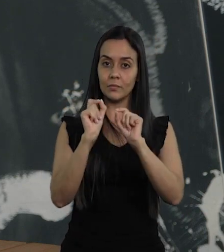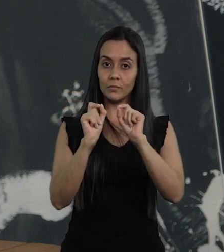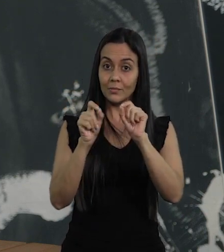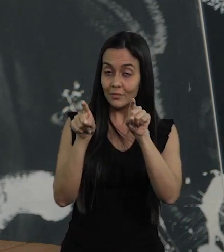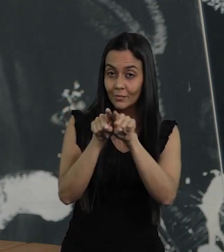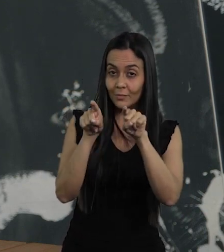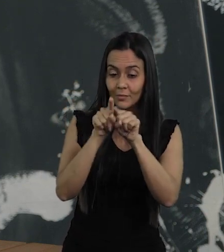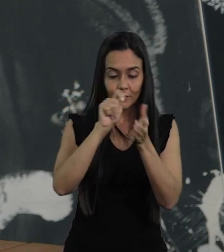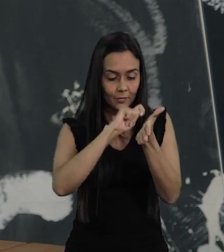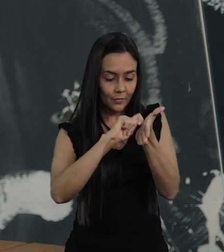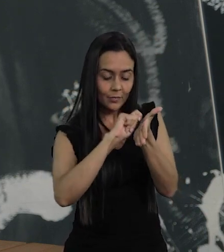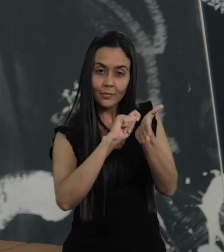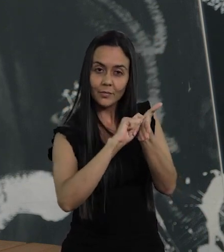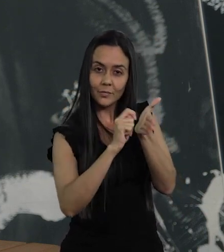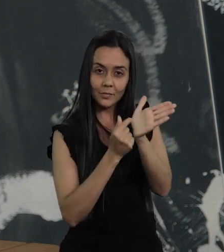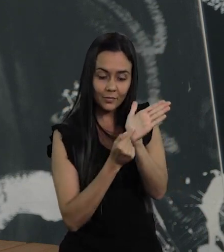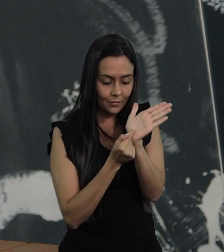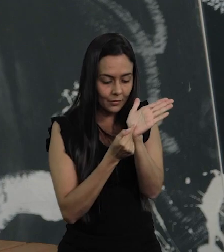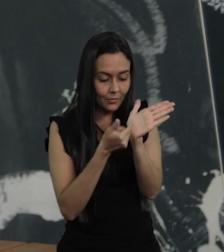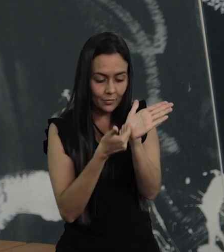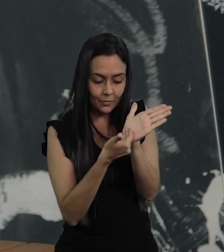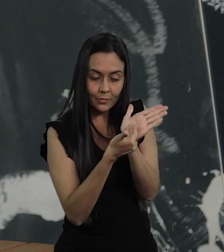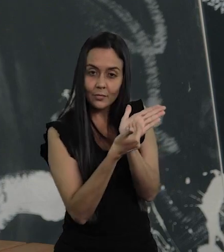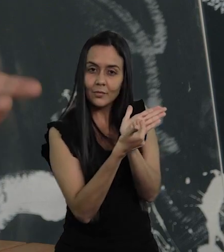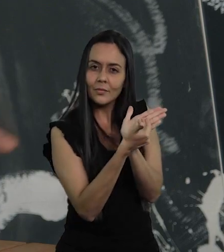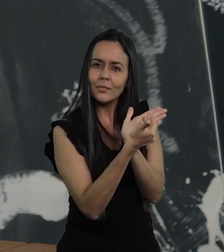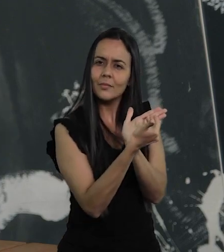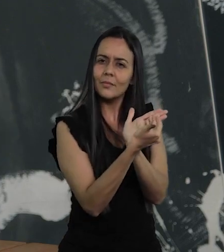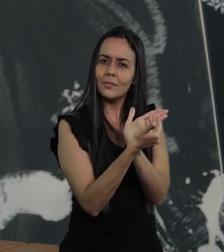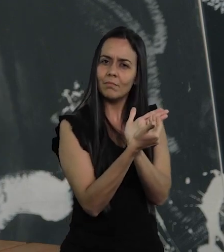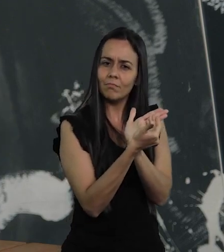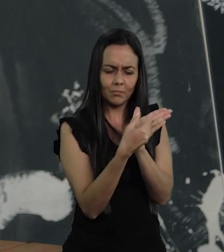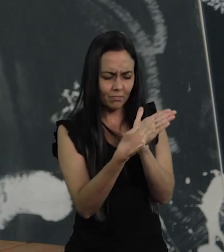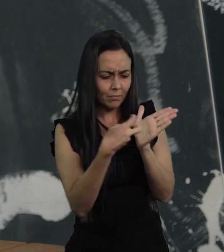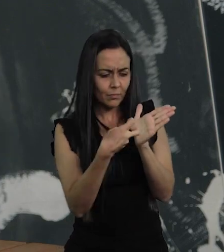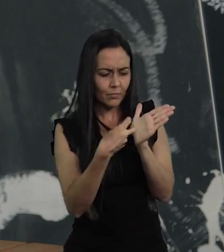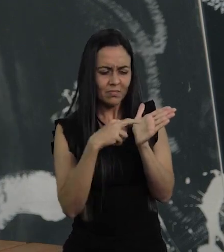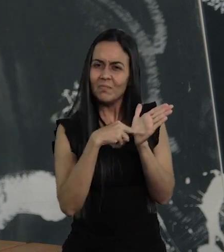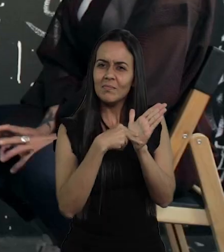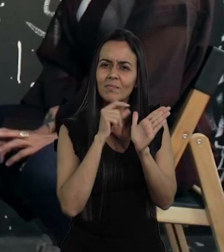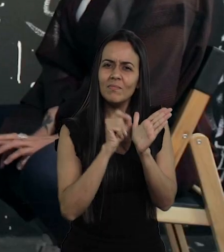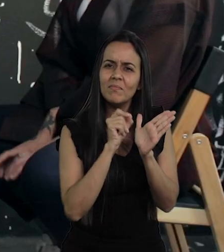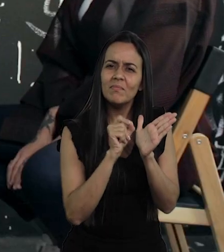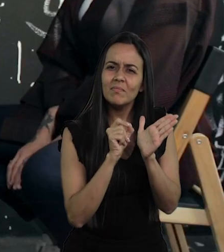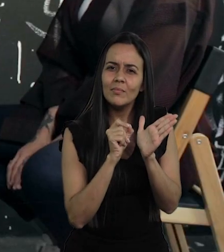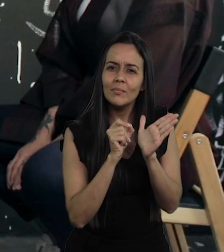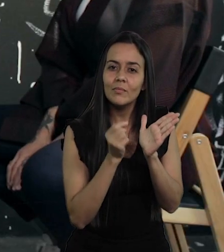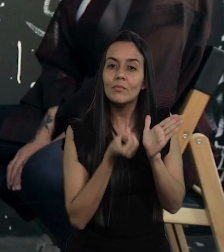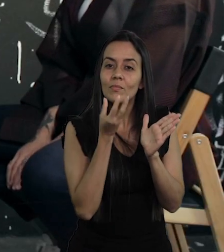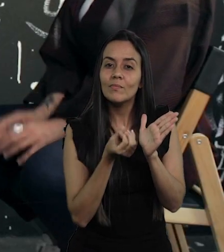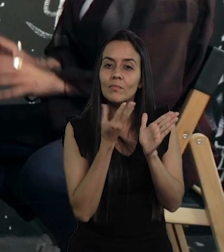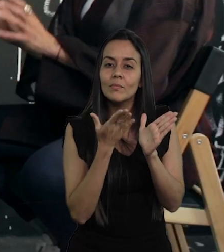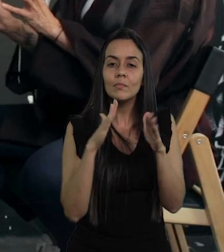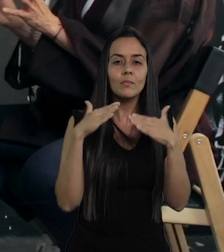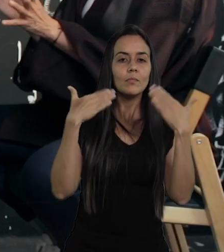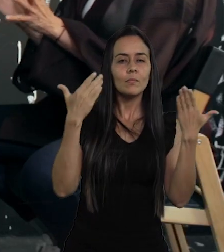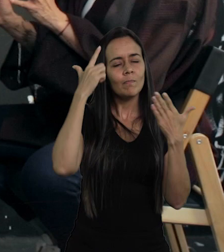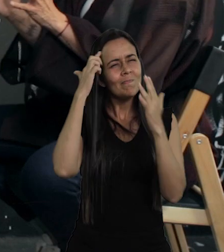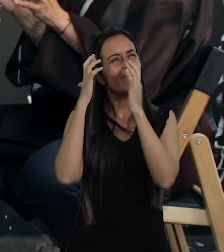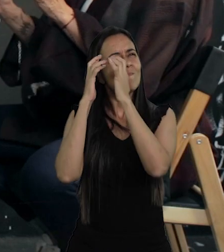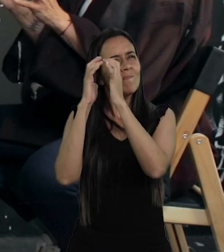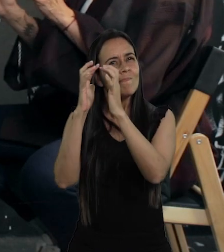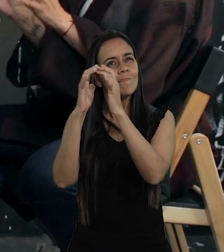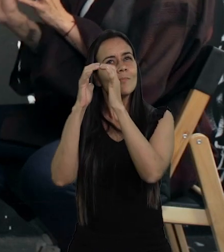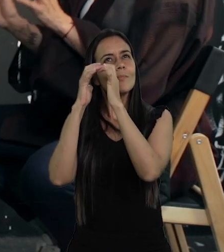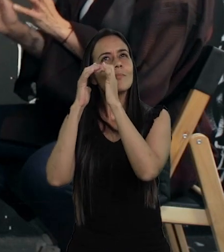né, que é sensitiva, ela está mais ligada desse transe, né, que é um transe. Exatamente, é esse transe,